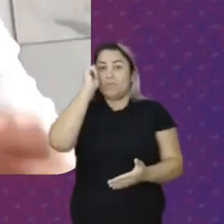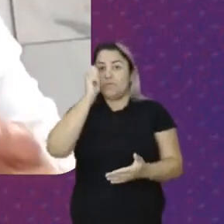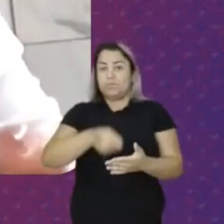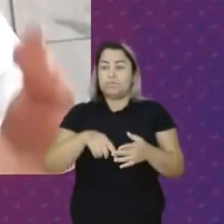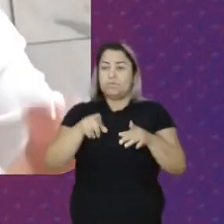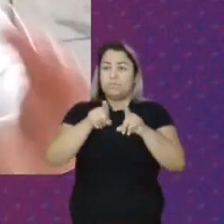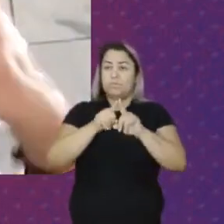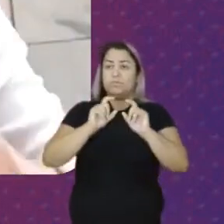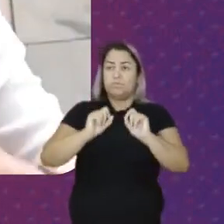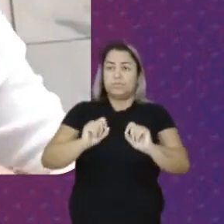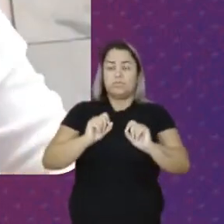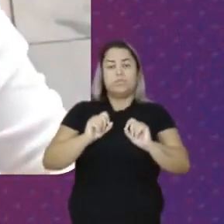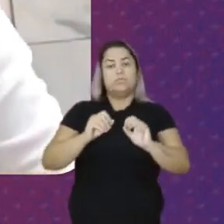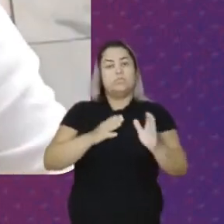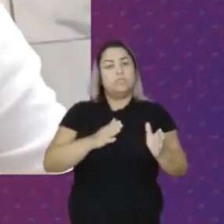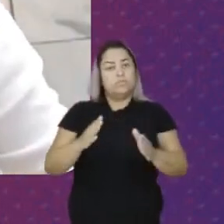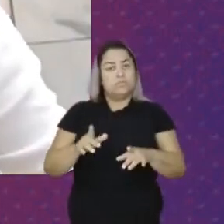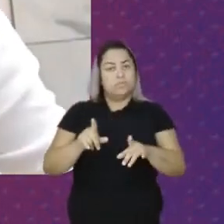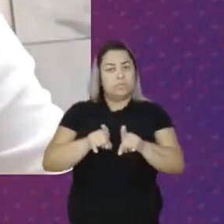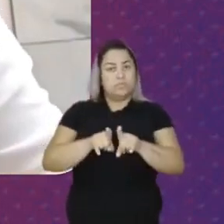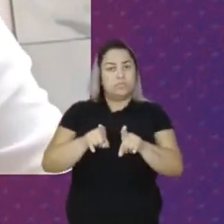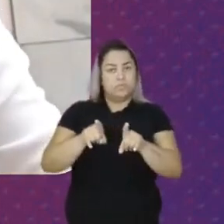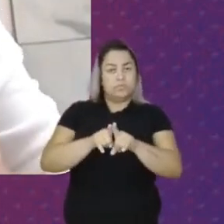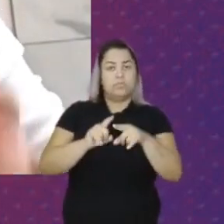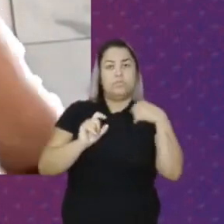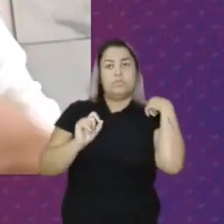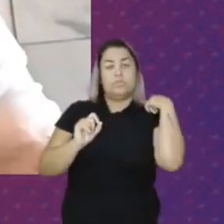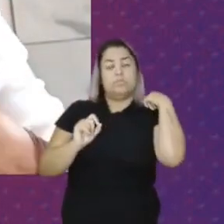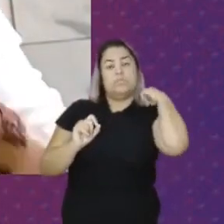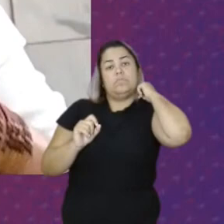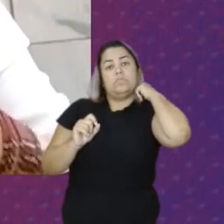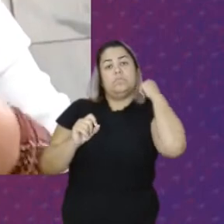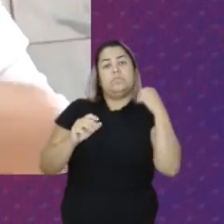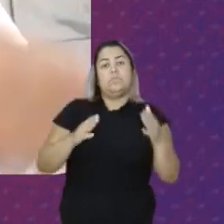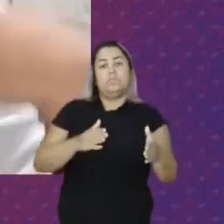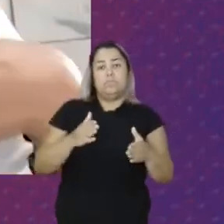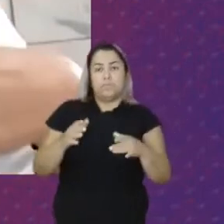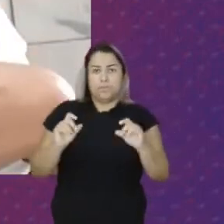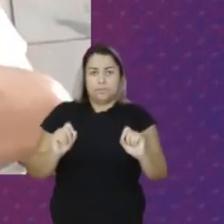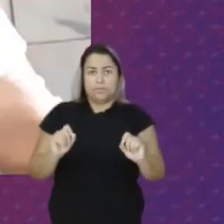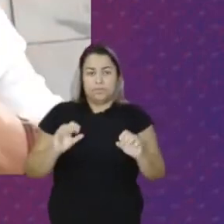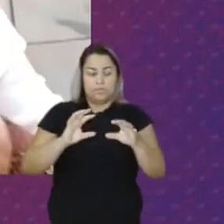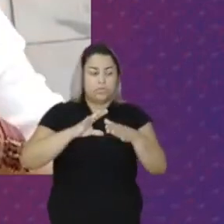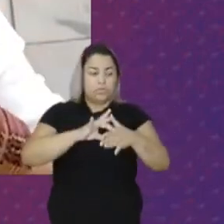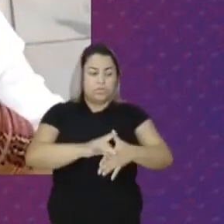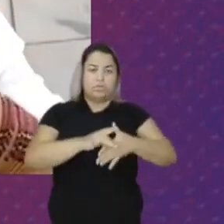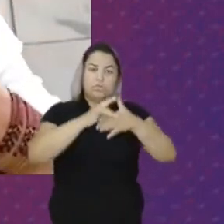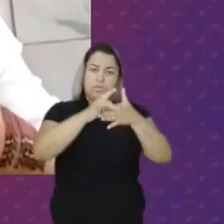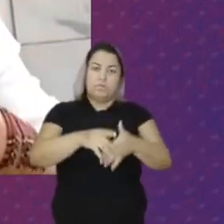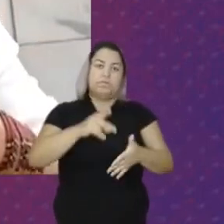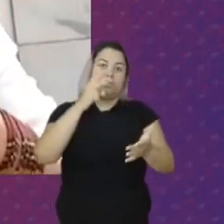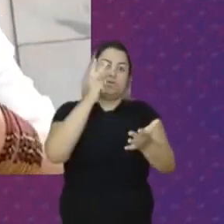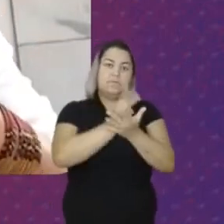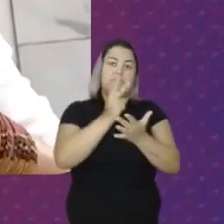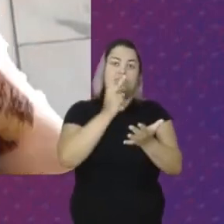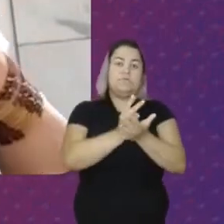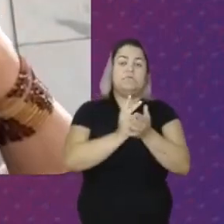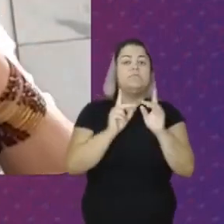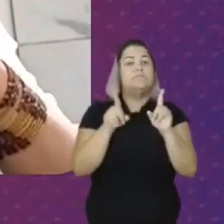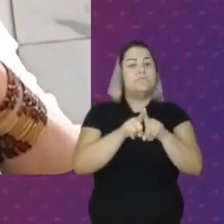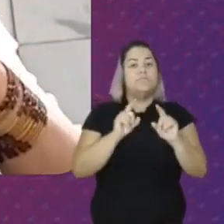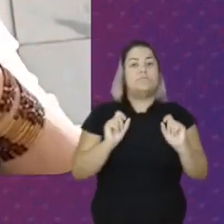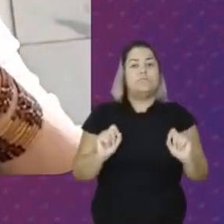esses processos significa também se colocar numa posição que a sua liderança vai ser ameaçada pelos homens,